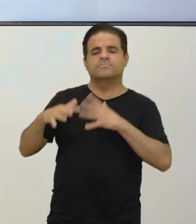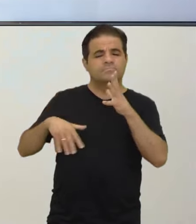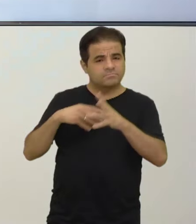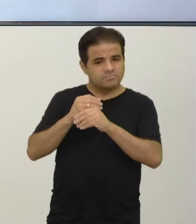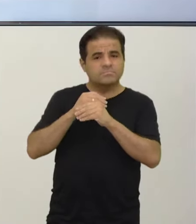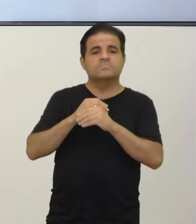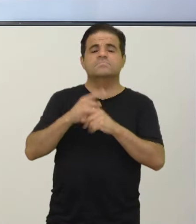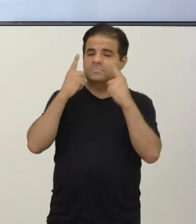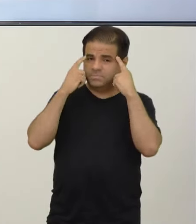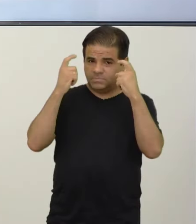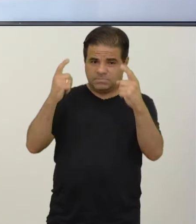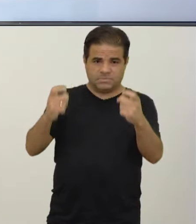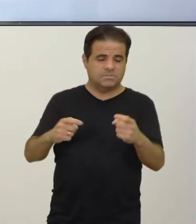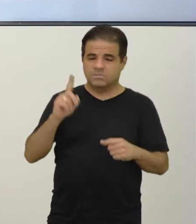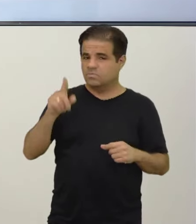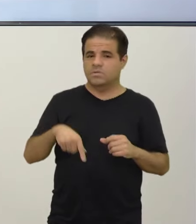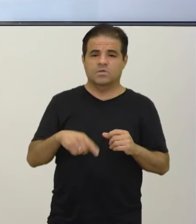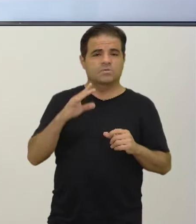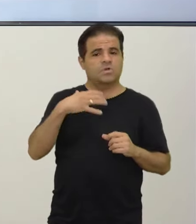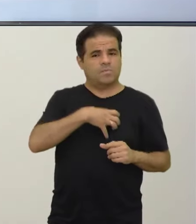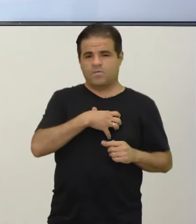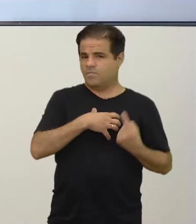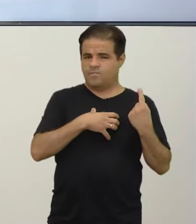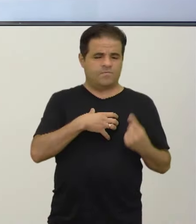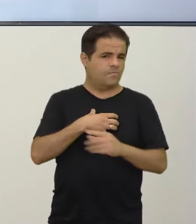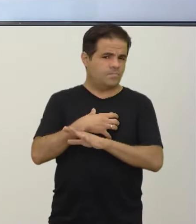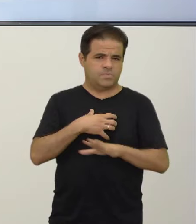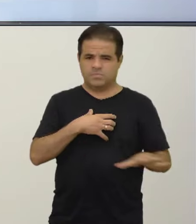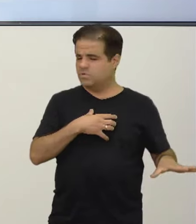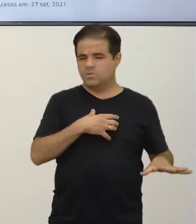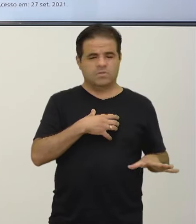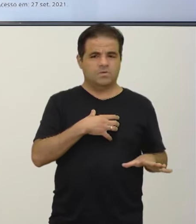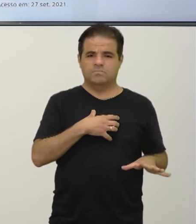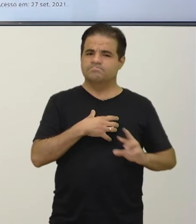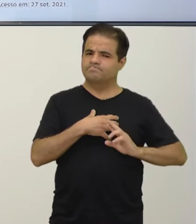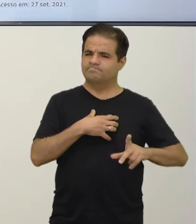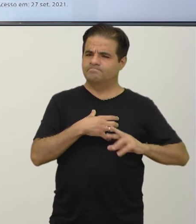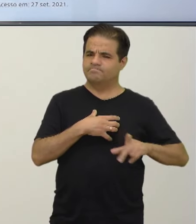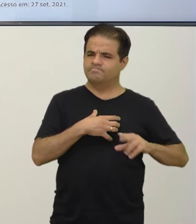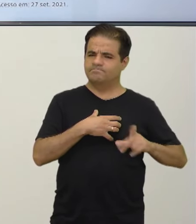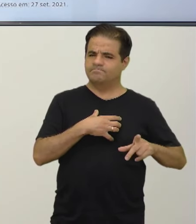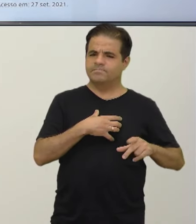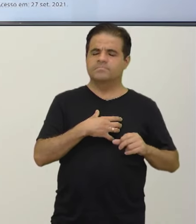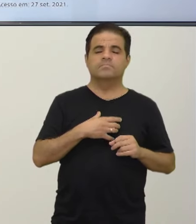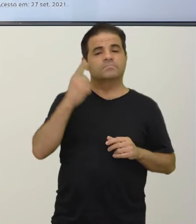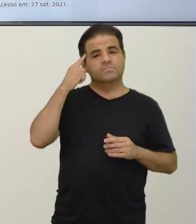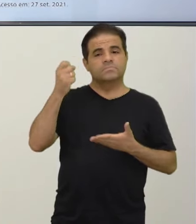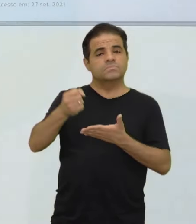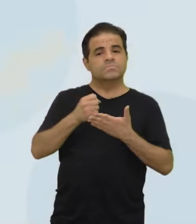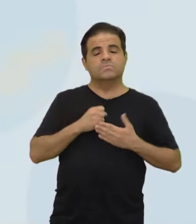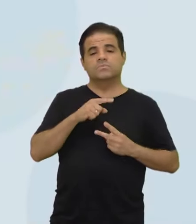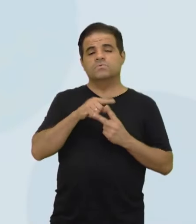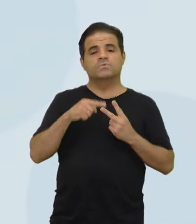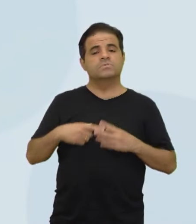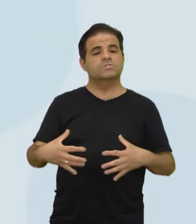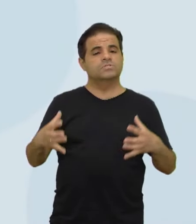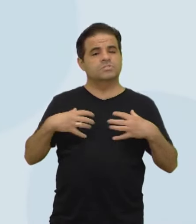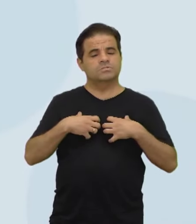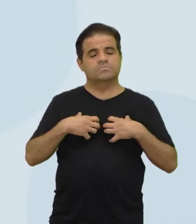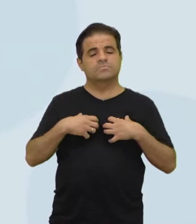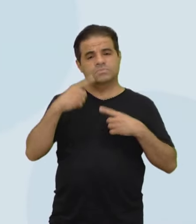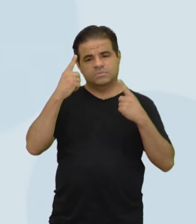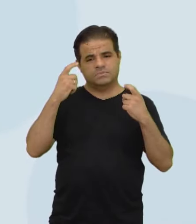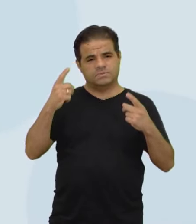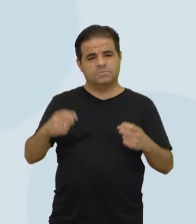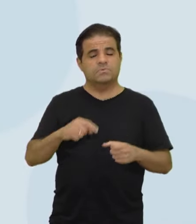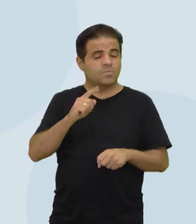justamente a violência ela não é de apenas uma forma, ela não aparece só de uma maneira. E aí a gente trouxe 2 tipos de violência para vocês. Como o